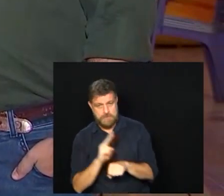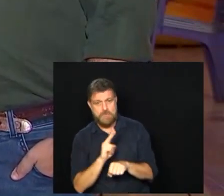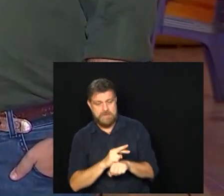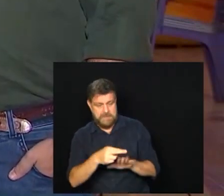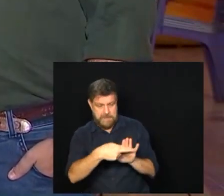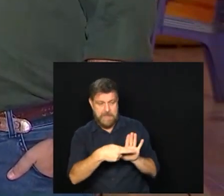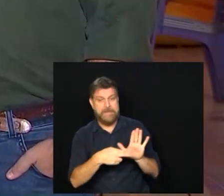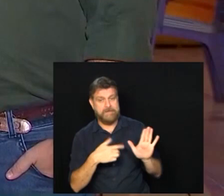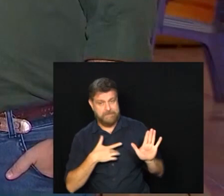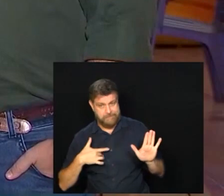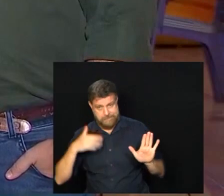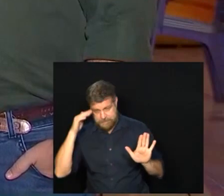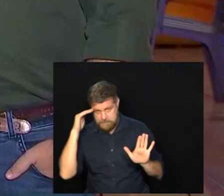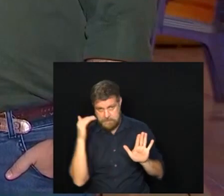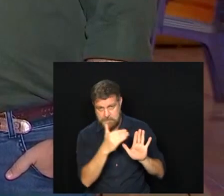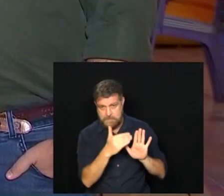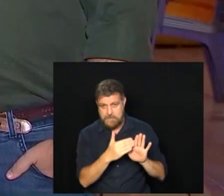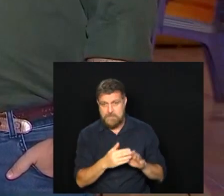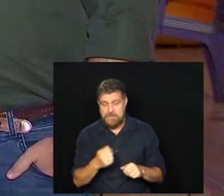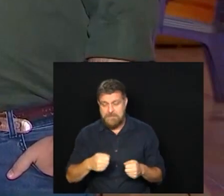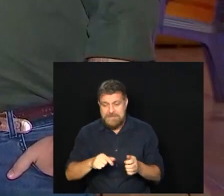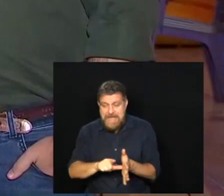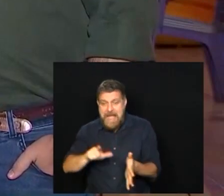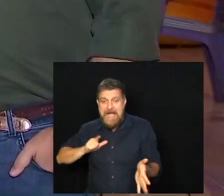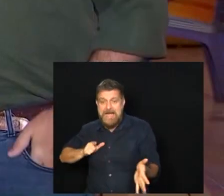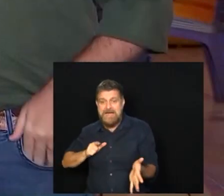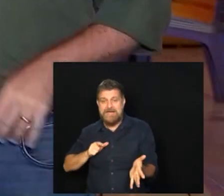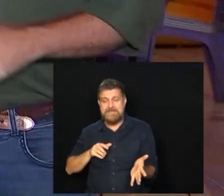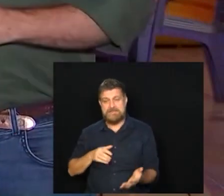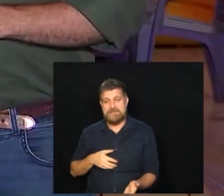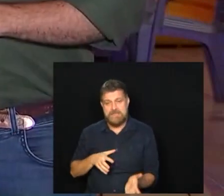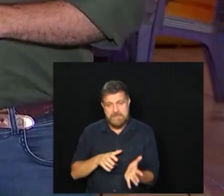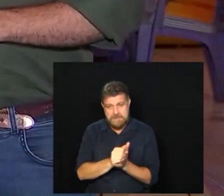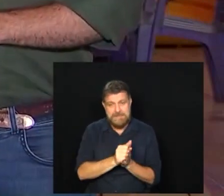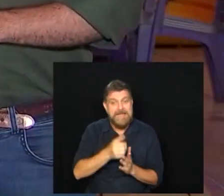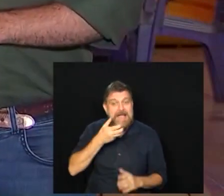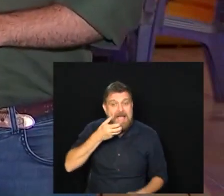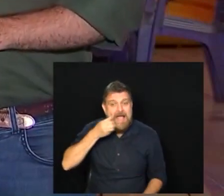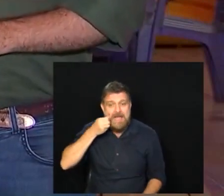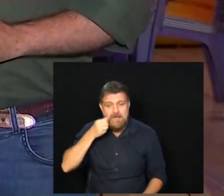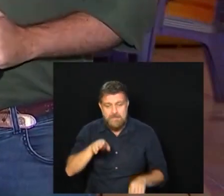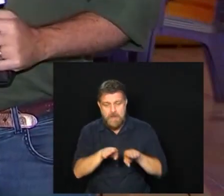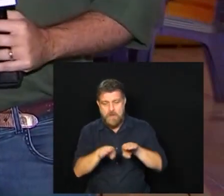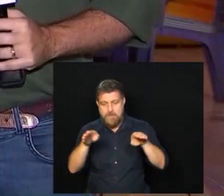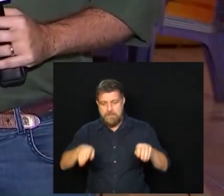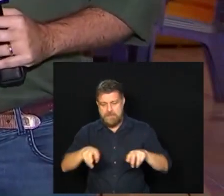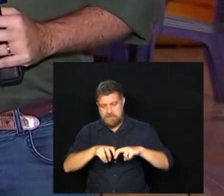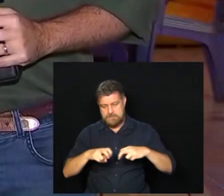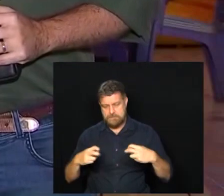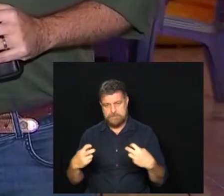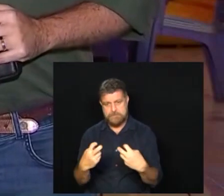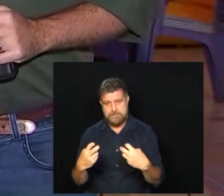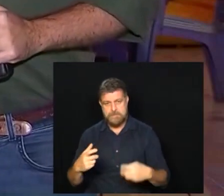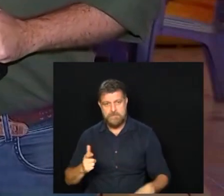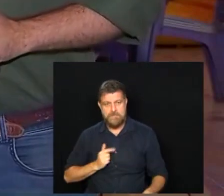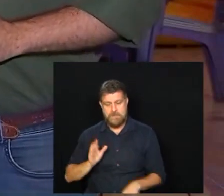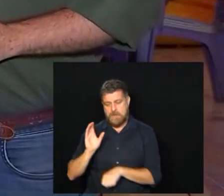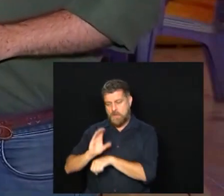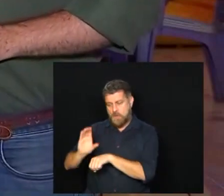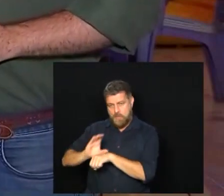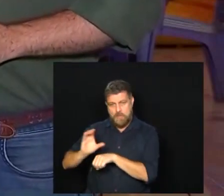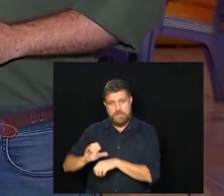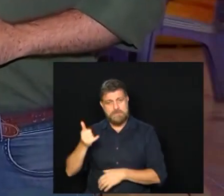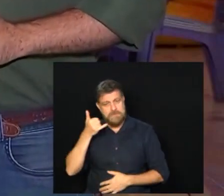protocolos. Então, se você quiser vir, você reserva uma mesa aqui no restaurante. E para fazer os cursos, é